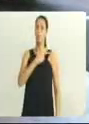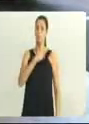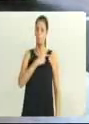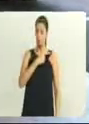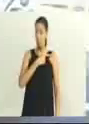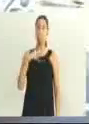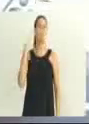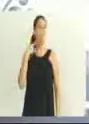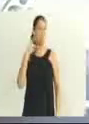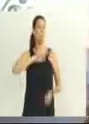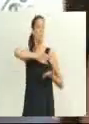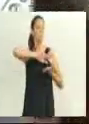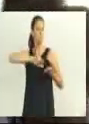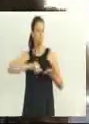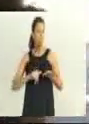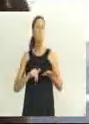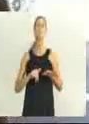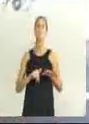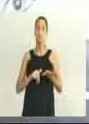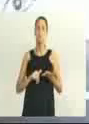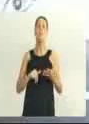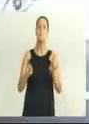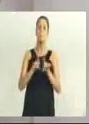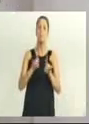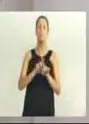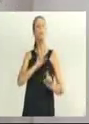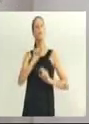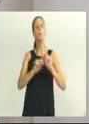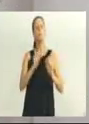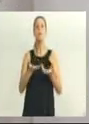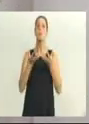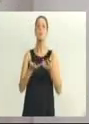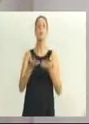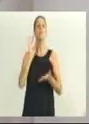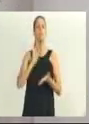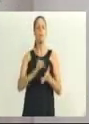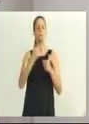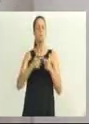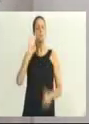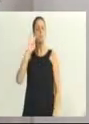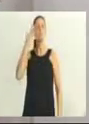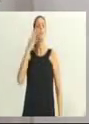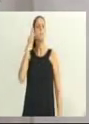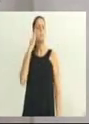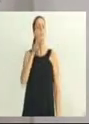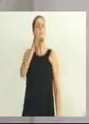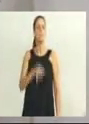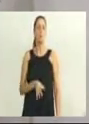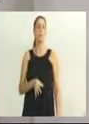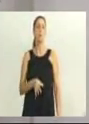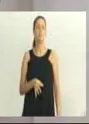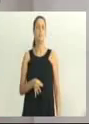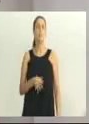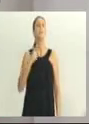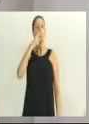requerimento aprovado nessa casa, e, acima de tudo, ela quer trazer resolução. Eu tenho certeza que se o vereador Jefferson, que faz